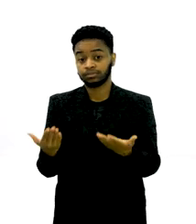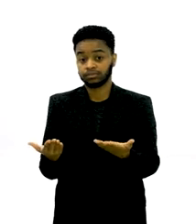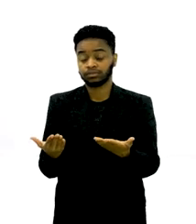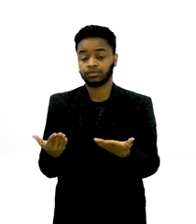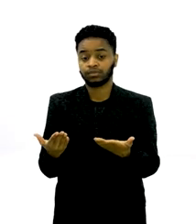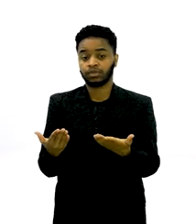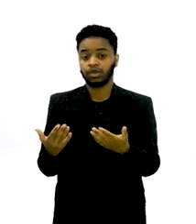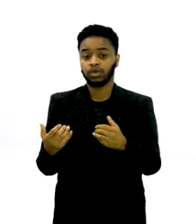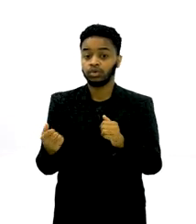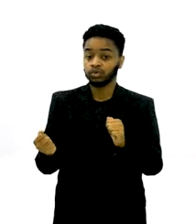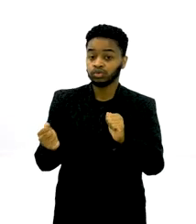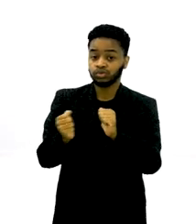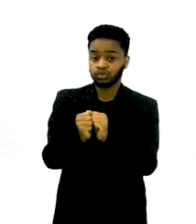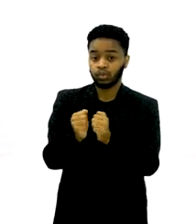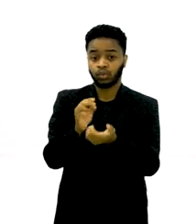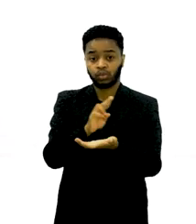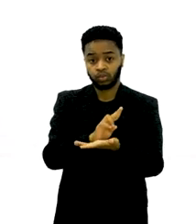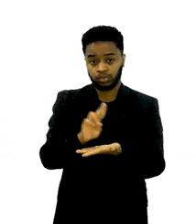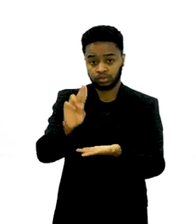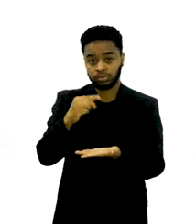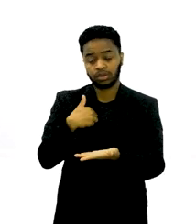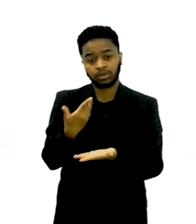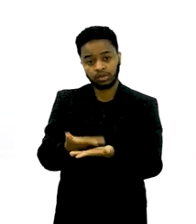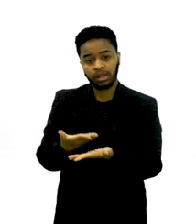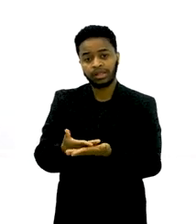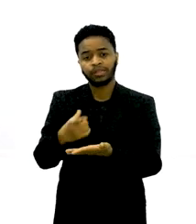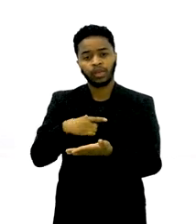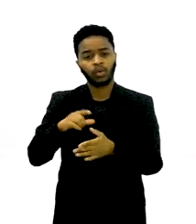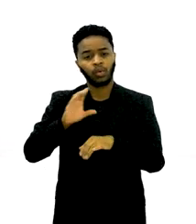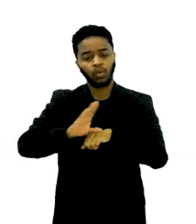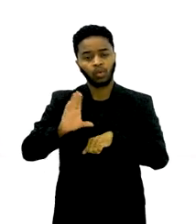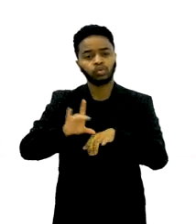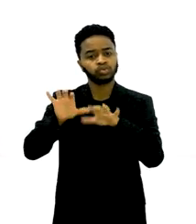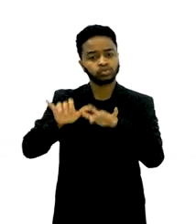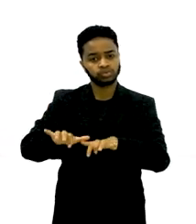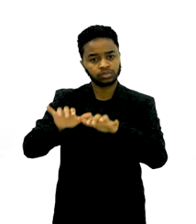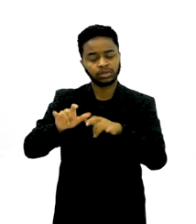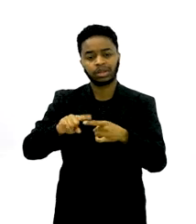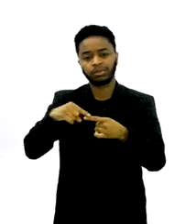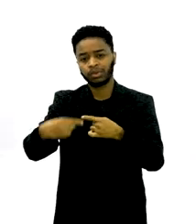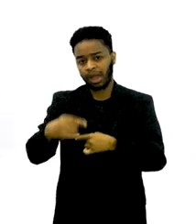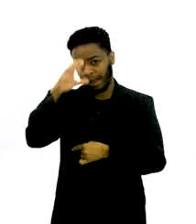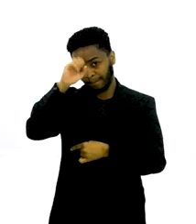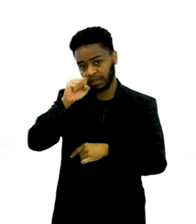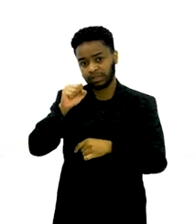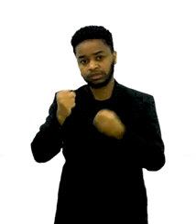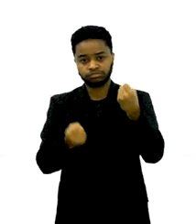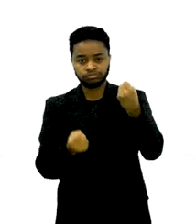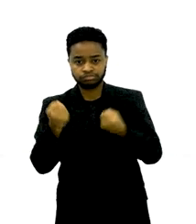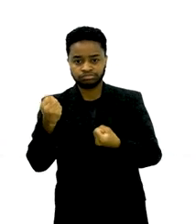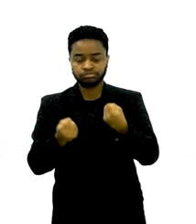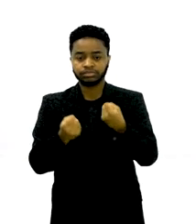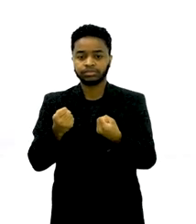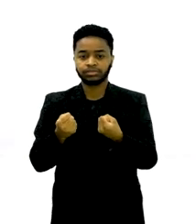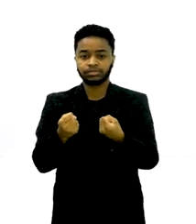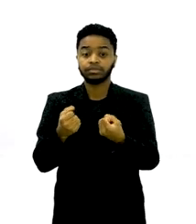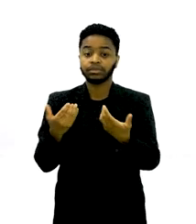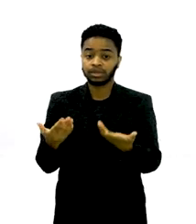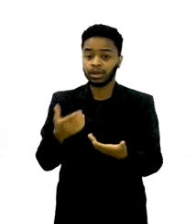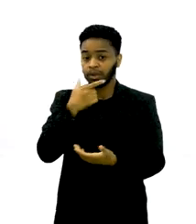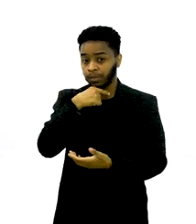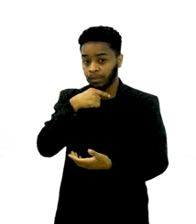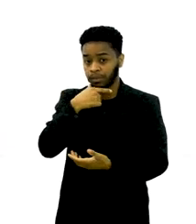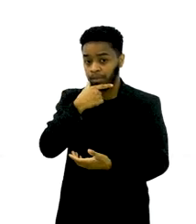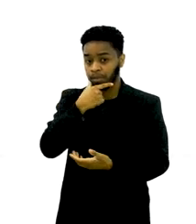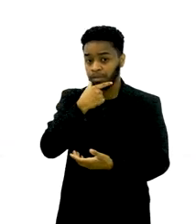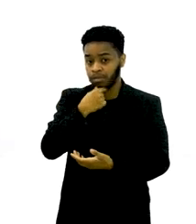entre junto com com as Universidades aí vai curso datilografia aí vai aprender a dirigir e TR E aí ele me dá